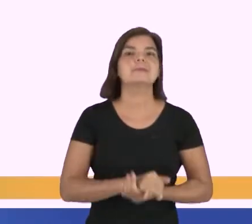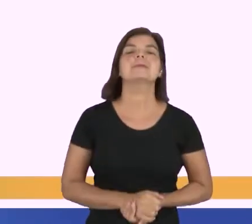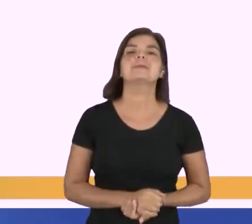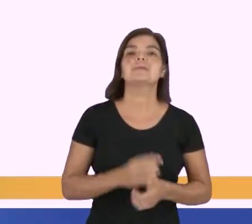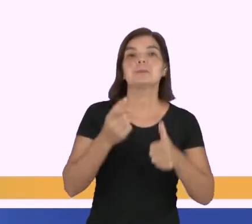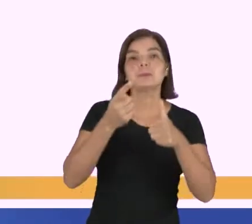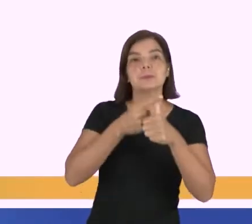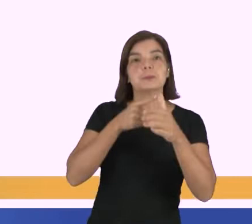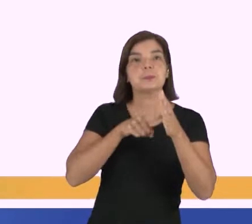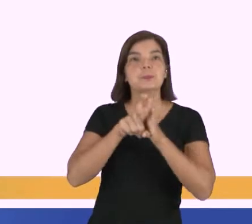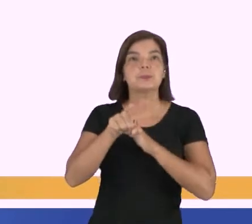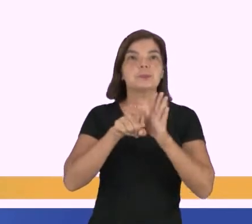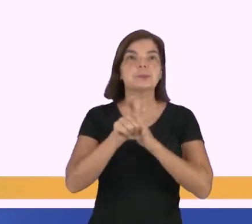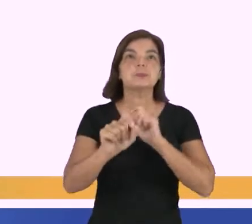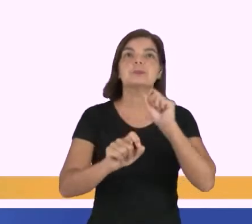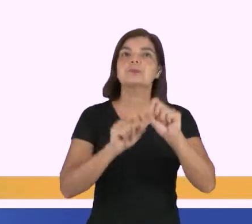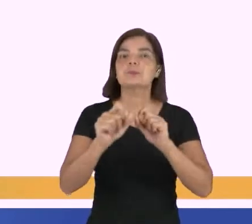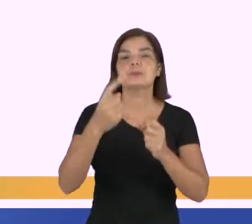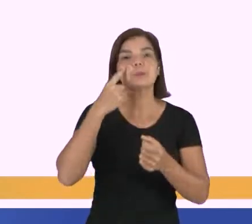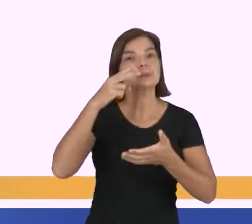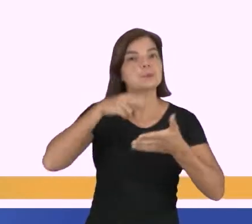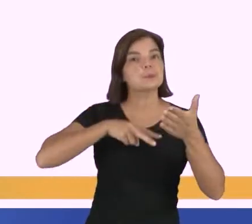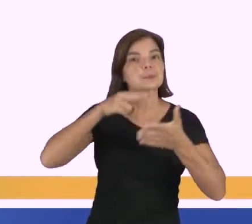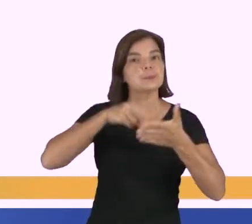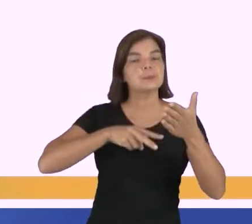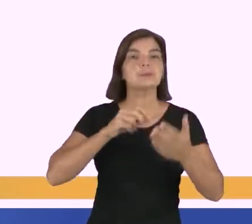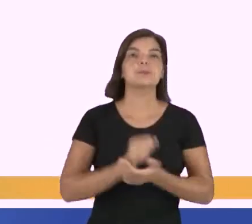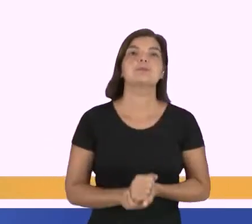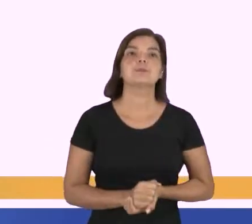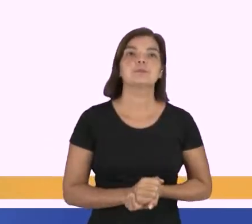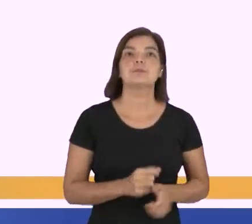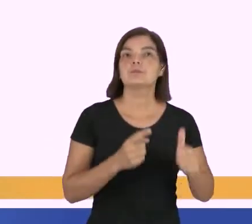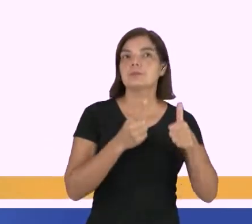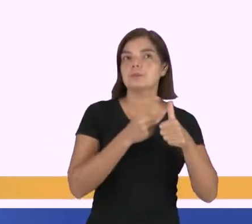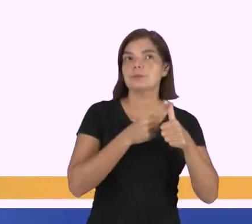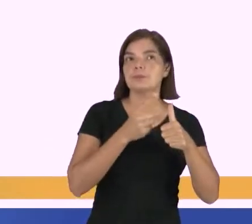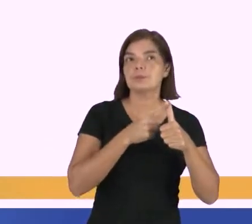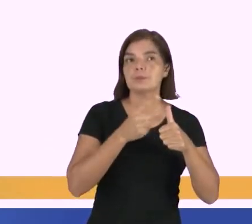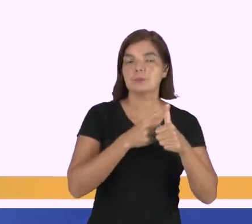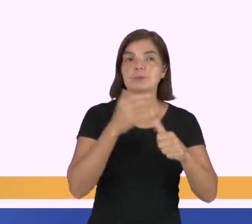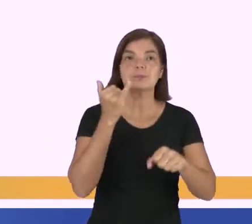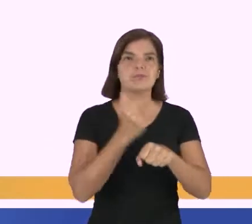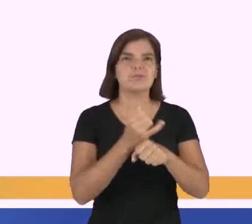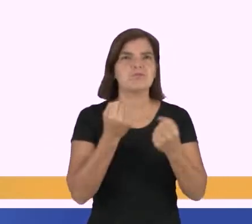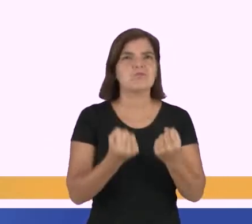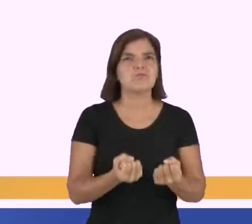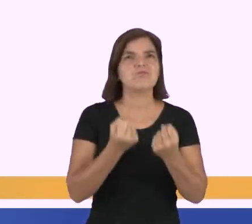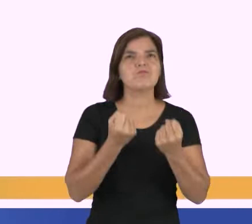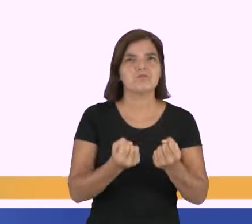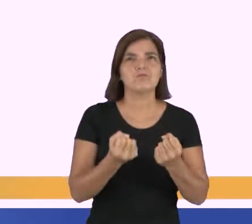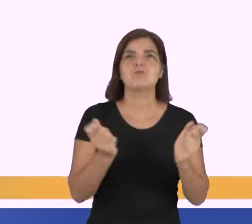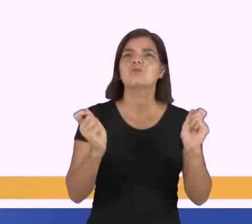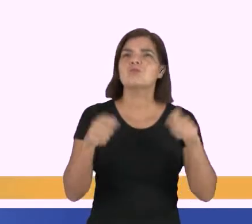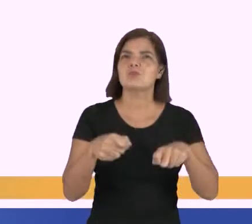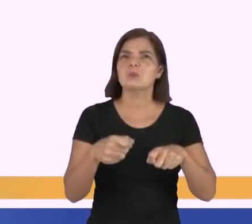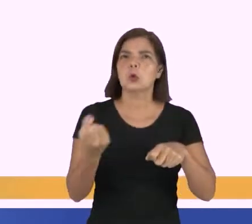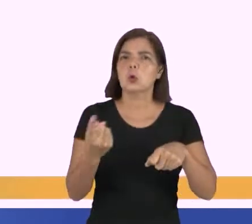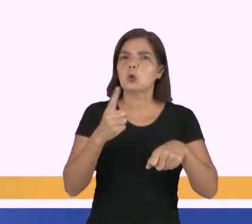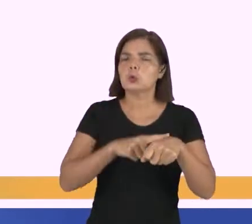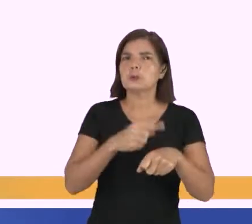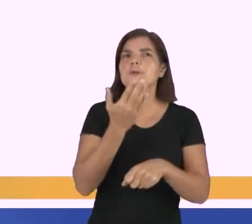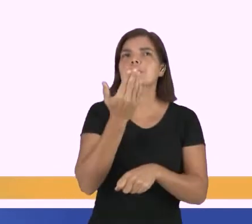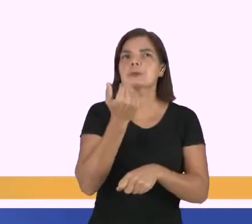né? Na primeira questão nós temos aí, leia as afirmativas a seguir. Na primeira fala, os metais pesados são causas